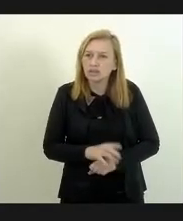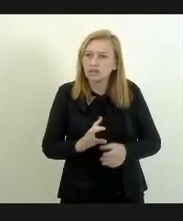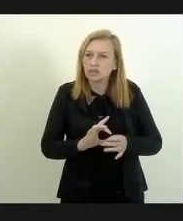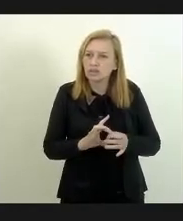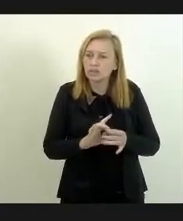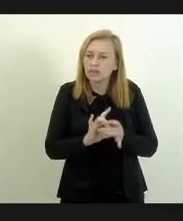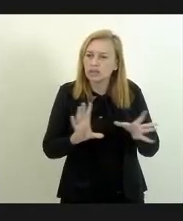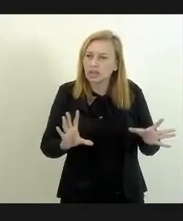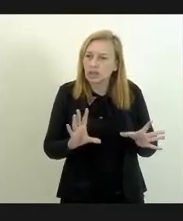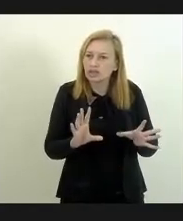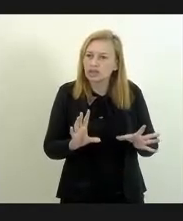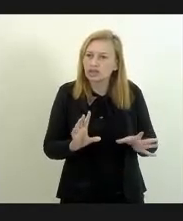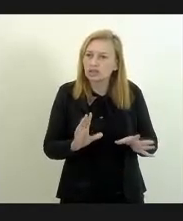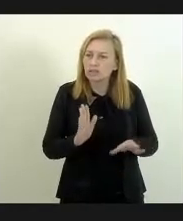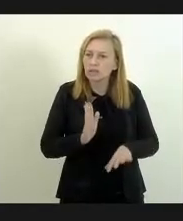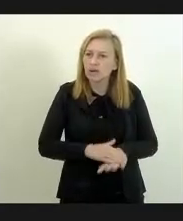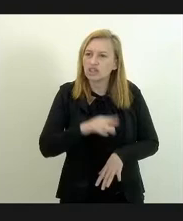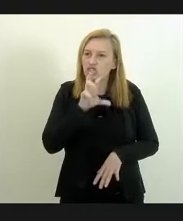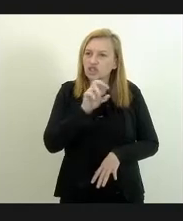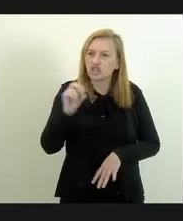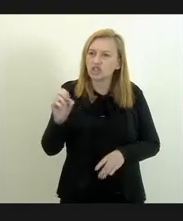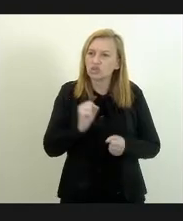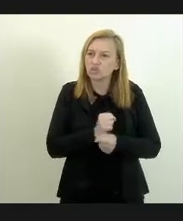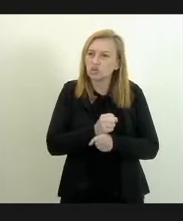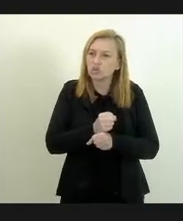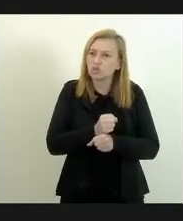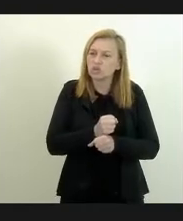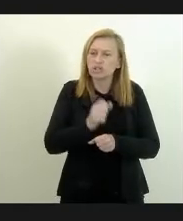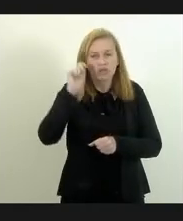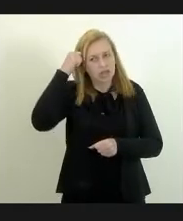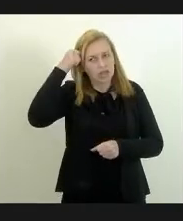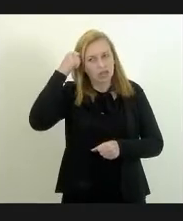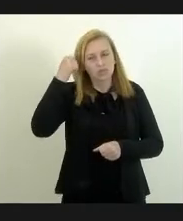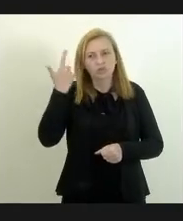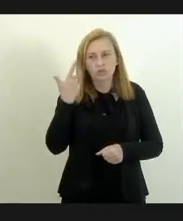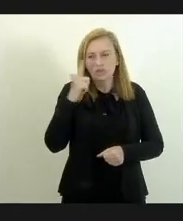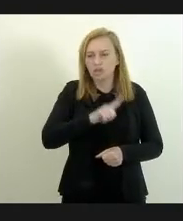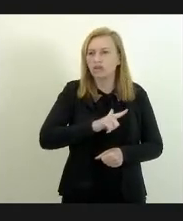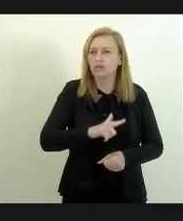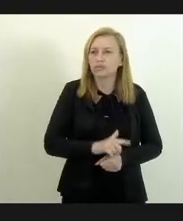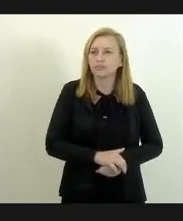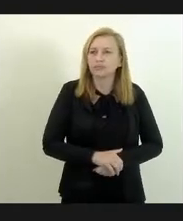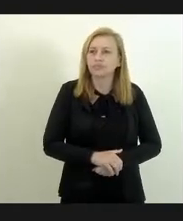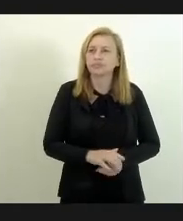conseguiu libertar mais de 500 negros, conseguiu advogar